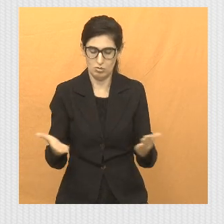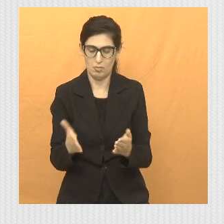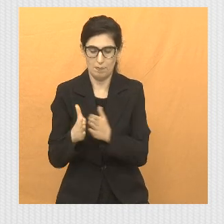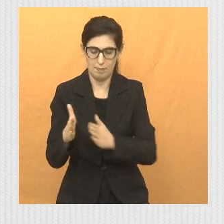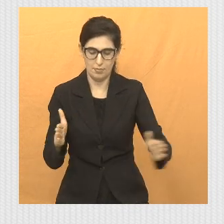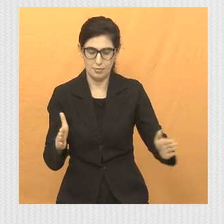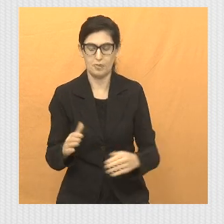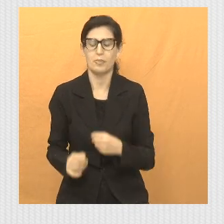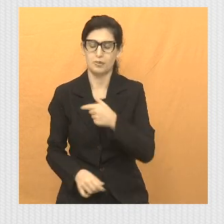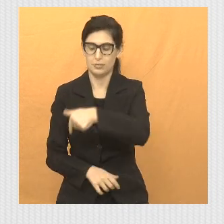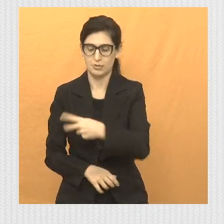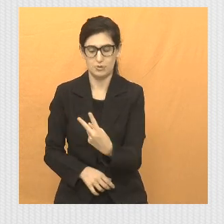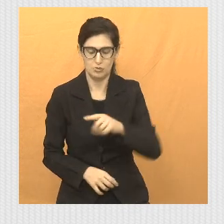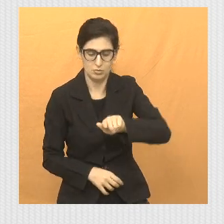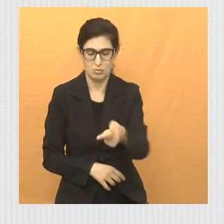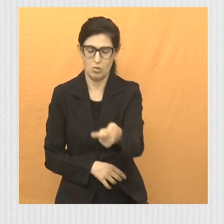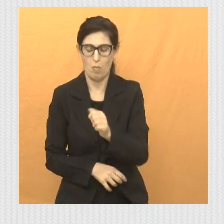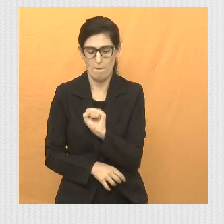com